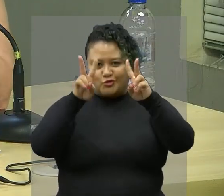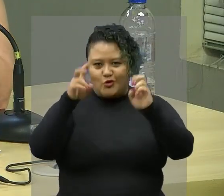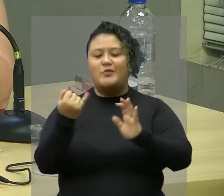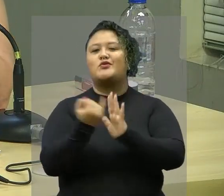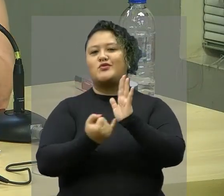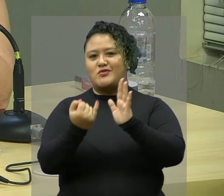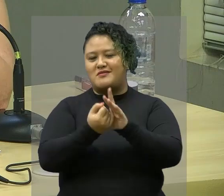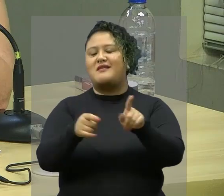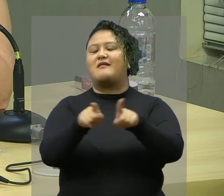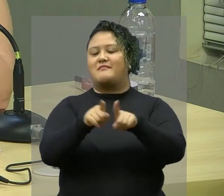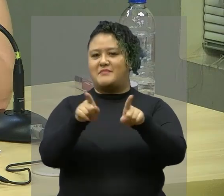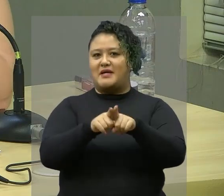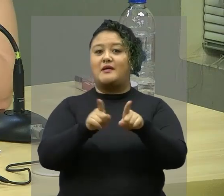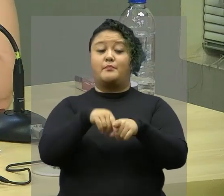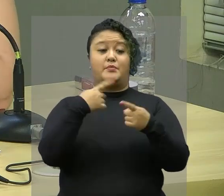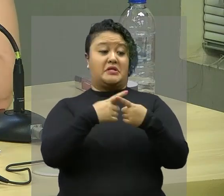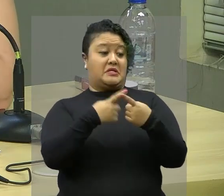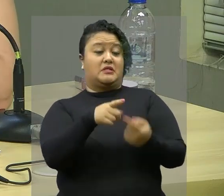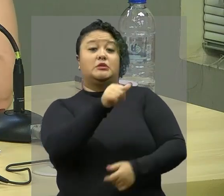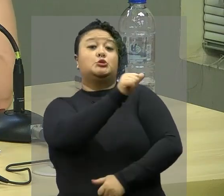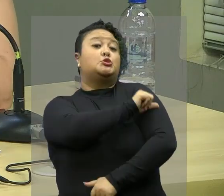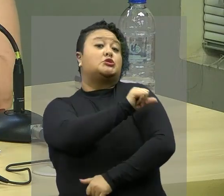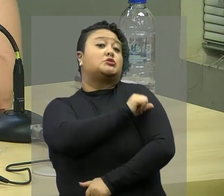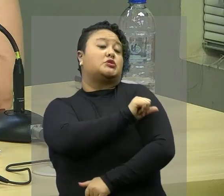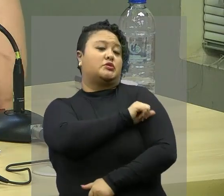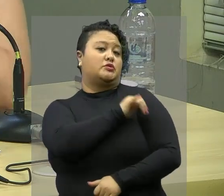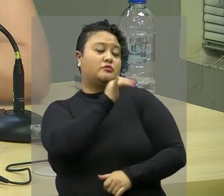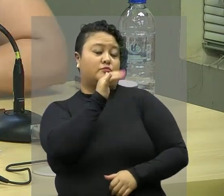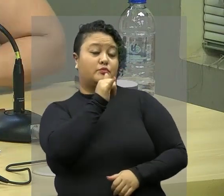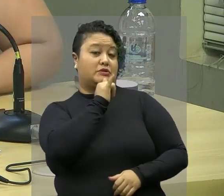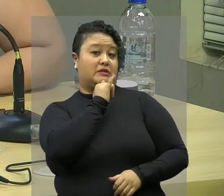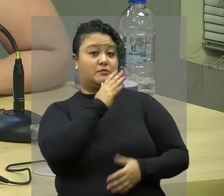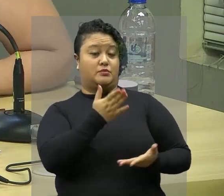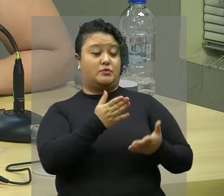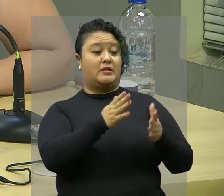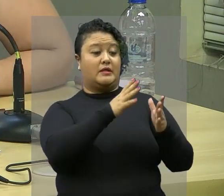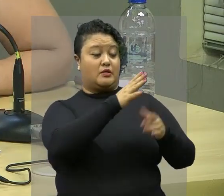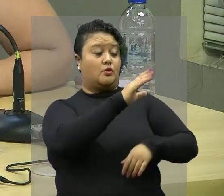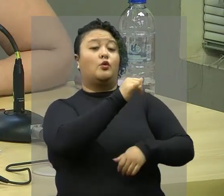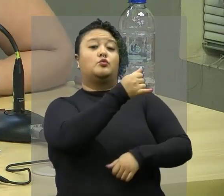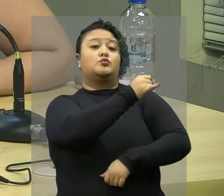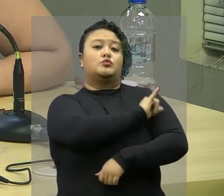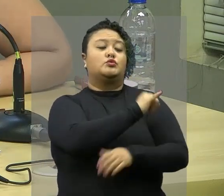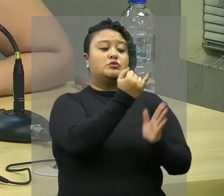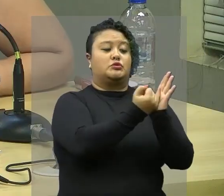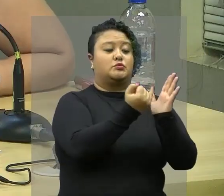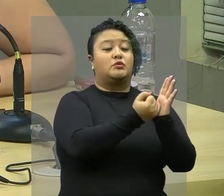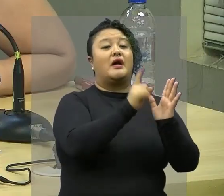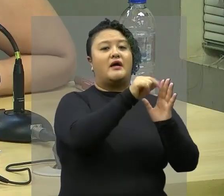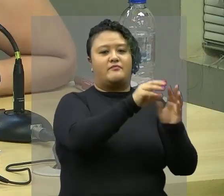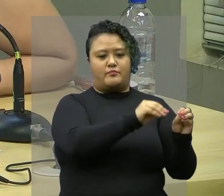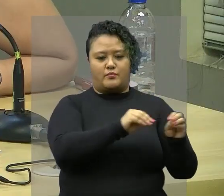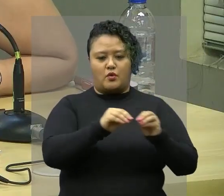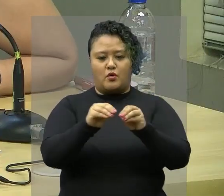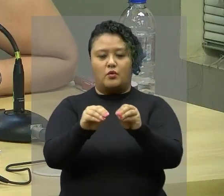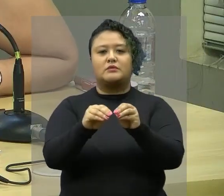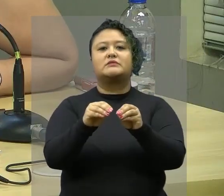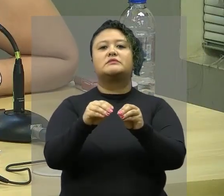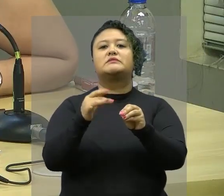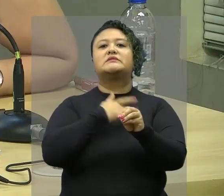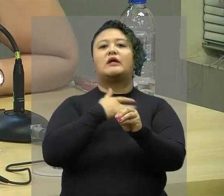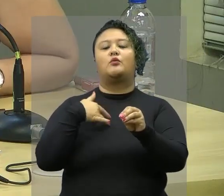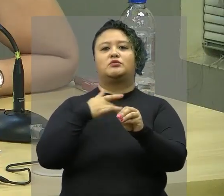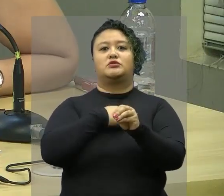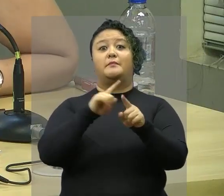verba ser, no Rio de Janeiro, por exemplo, ser direcionada para a saúde, mas não ser carimbada para que esse valor seja